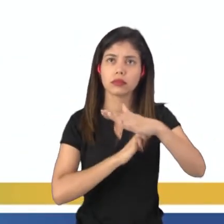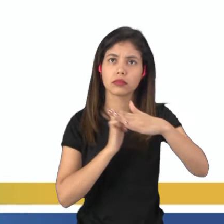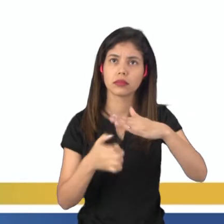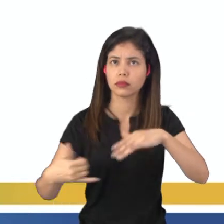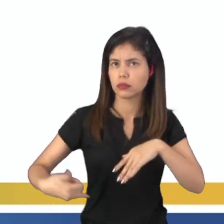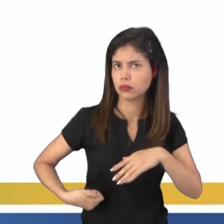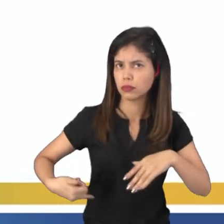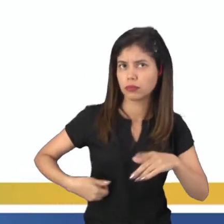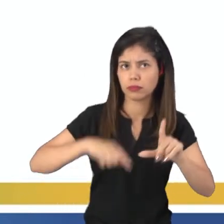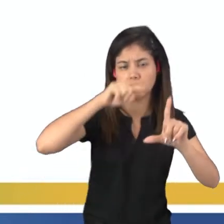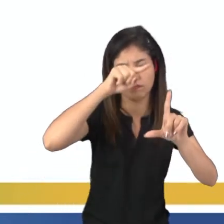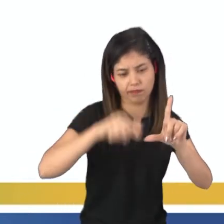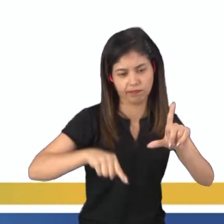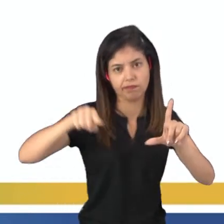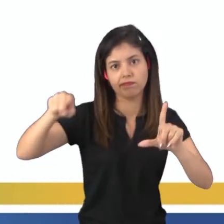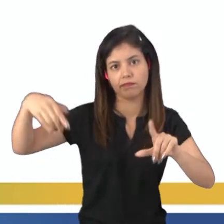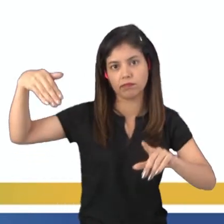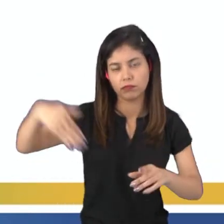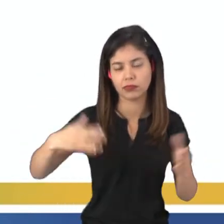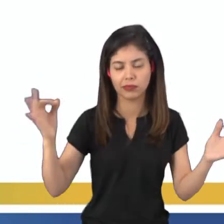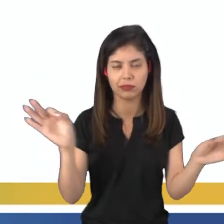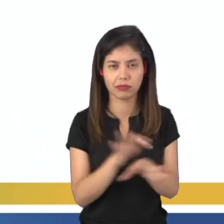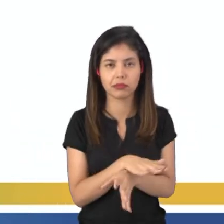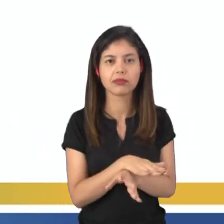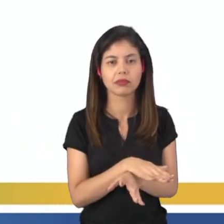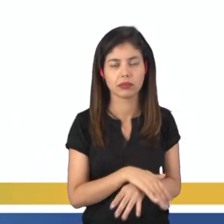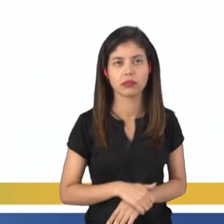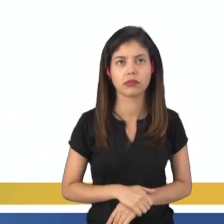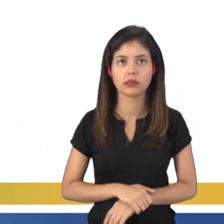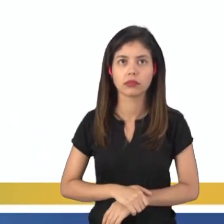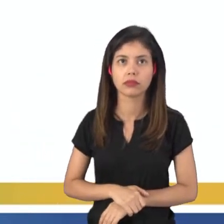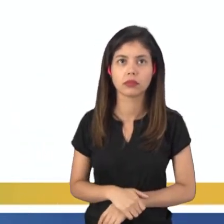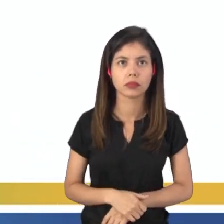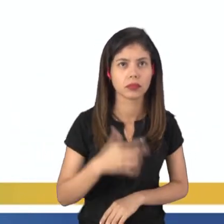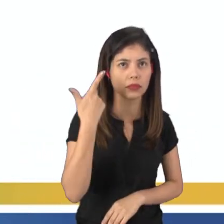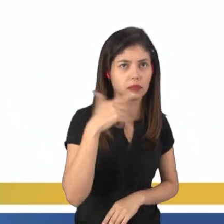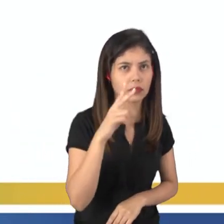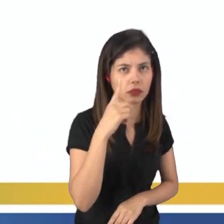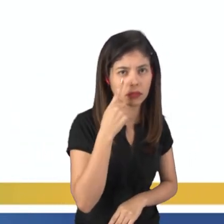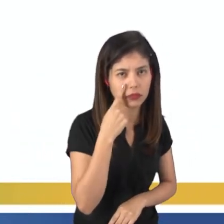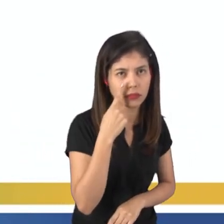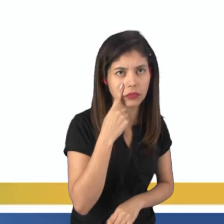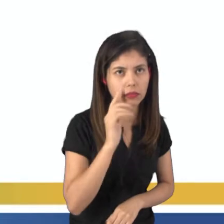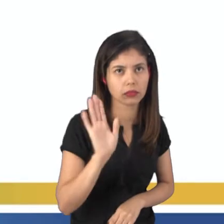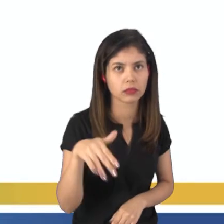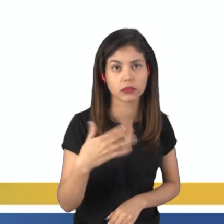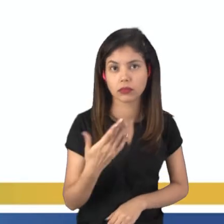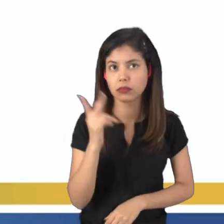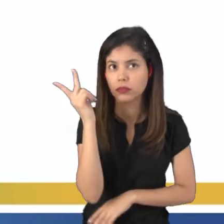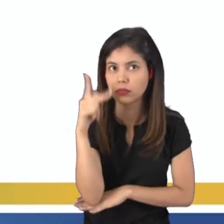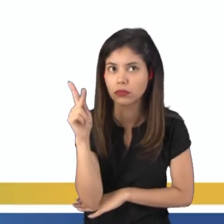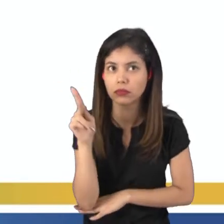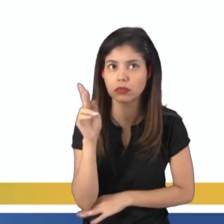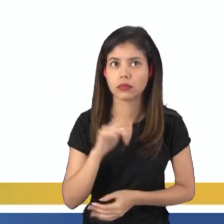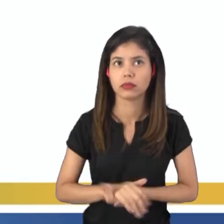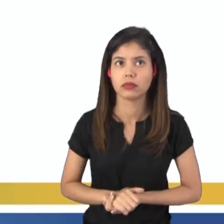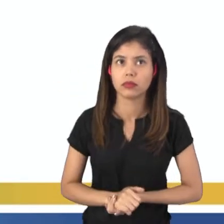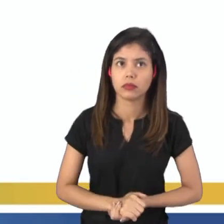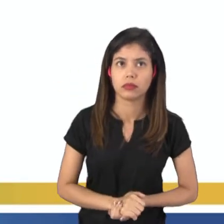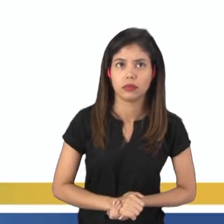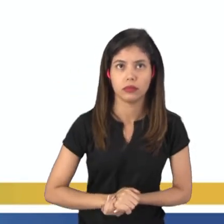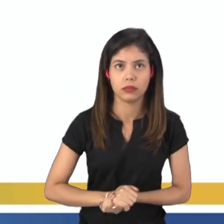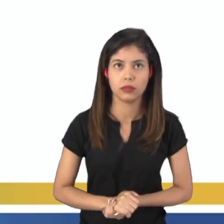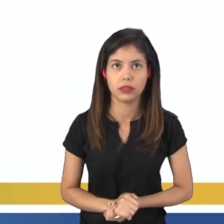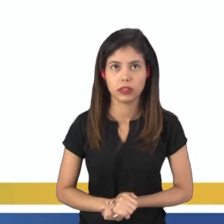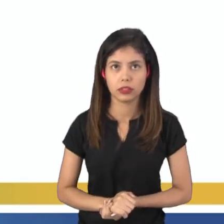a empresa sofreu queda no faturamento? Então, você consegue observar em quais foram os períodos aí que essa empresa sofreu